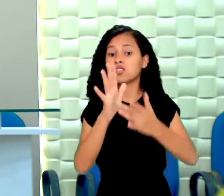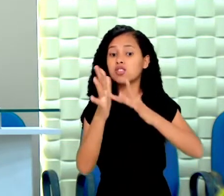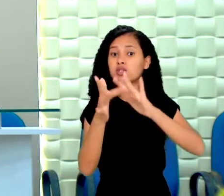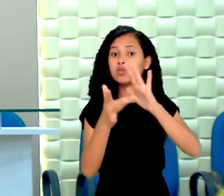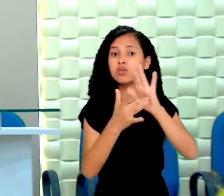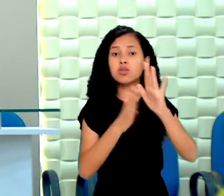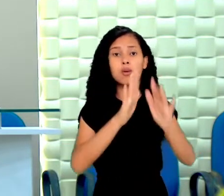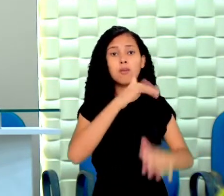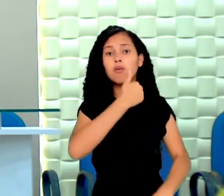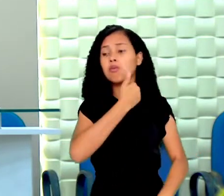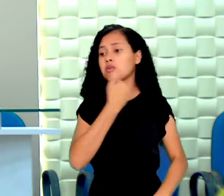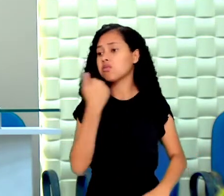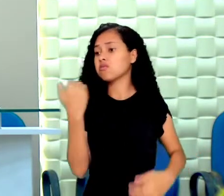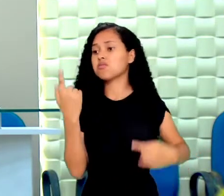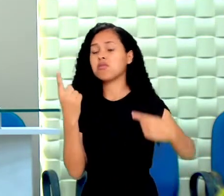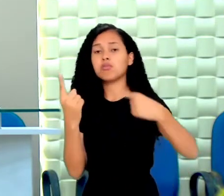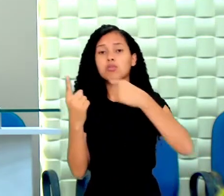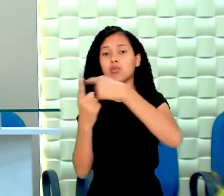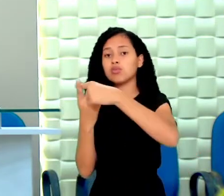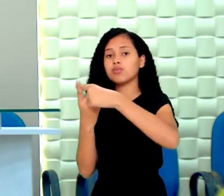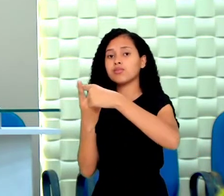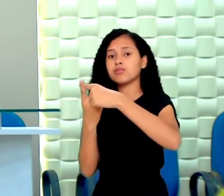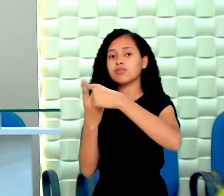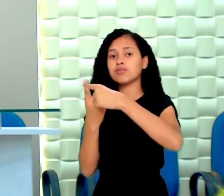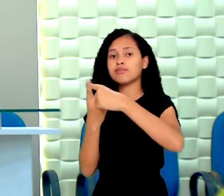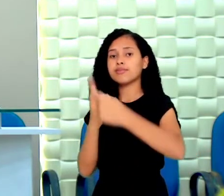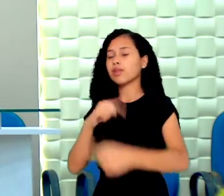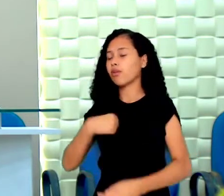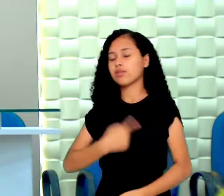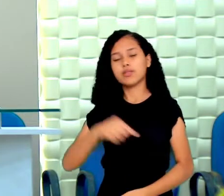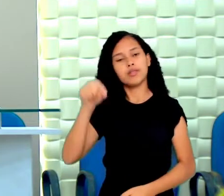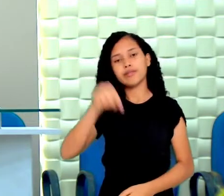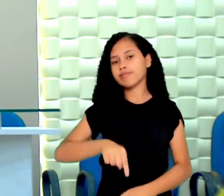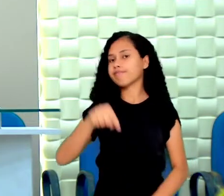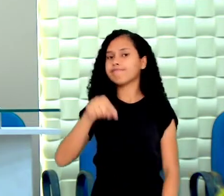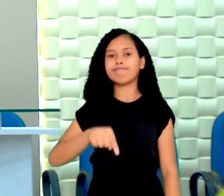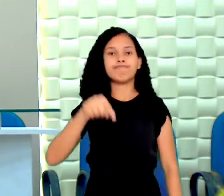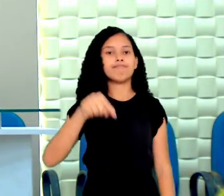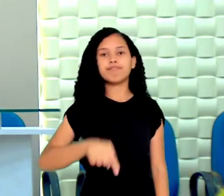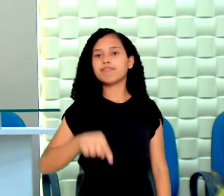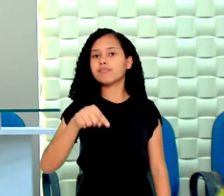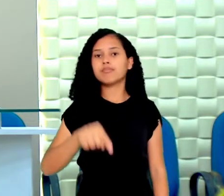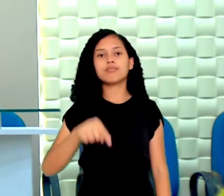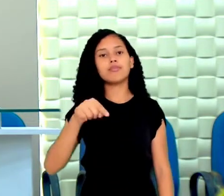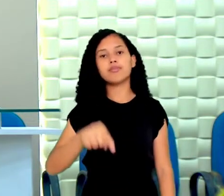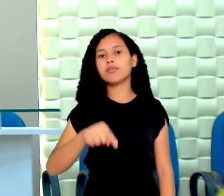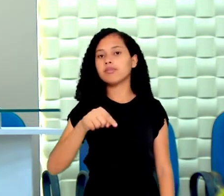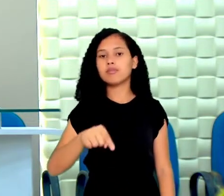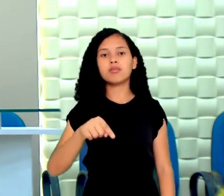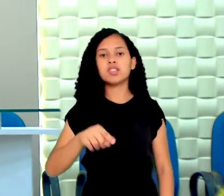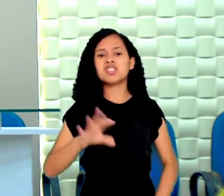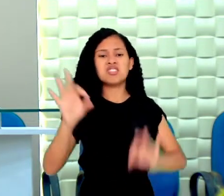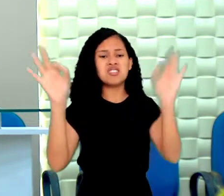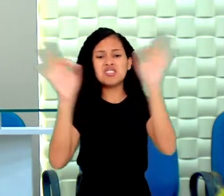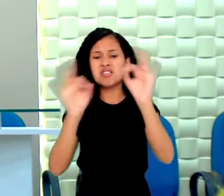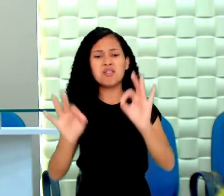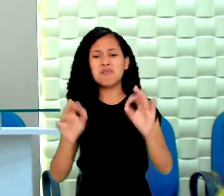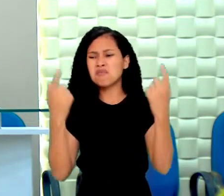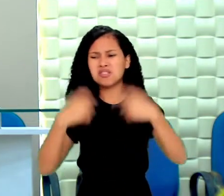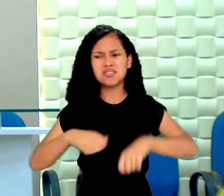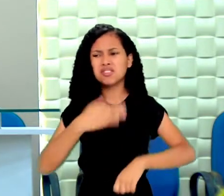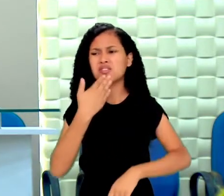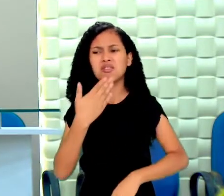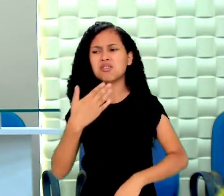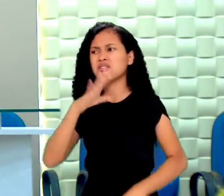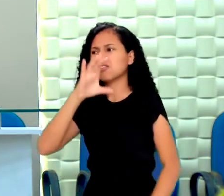sua vida no Calvário, nós não estaríamos aqui. Não adiantaria ninguém clamar a Deus,